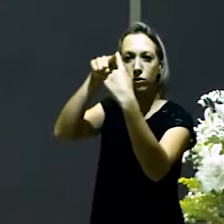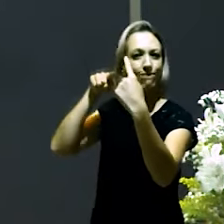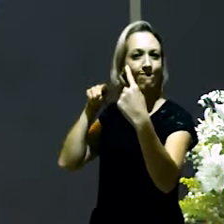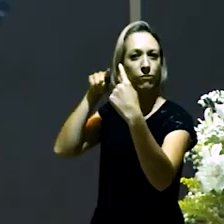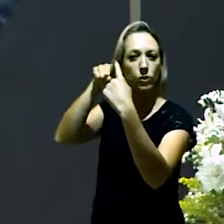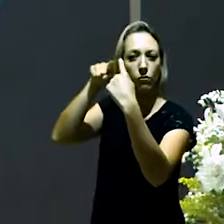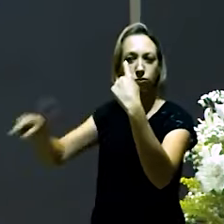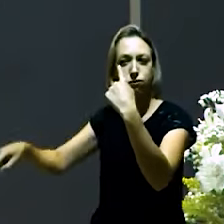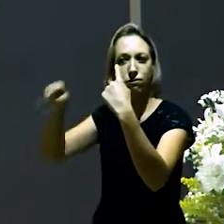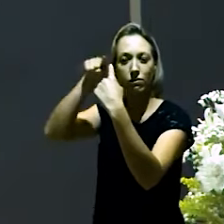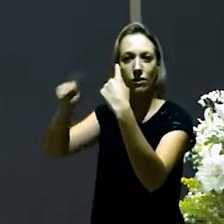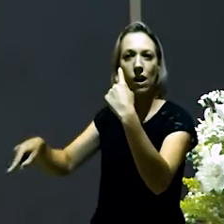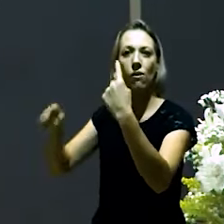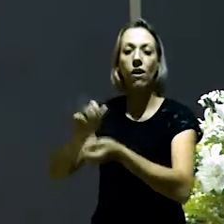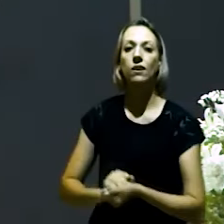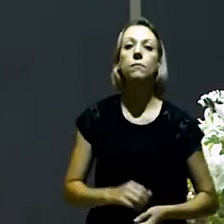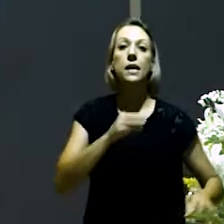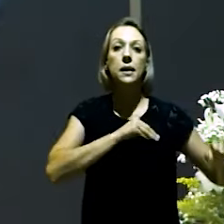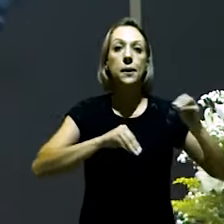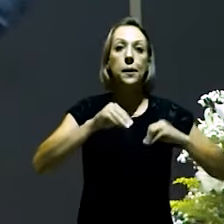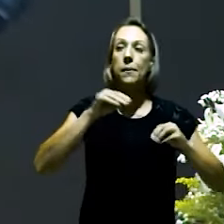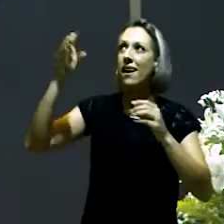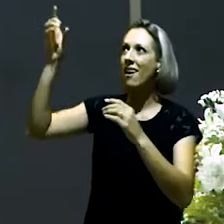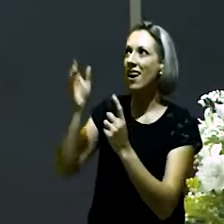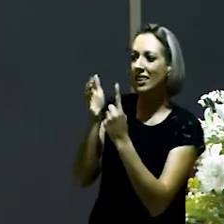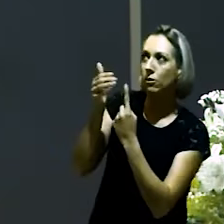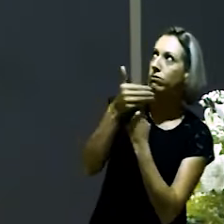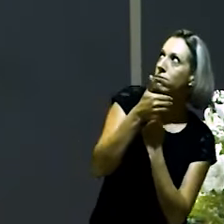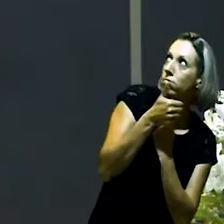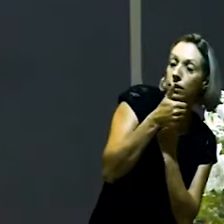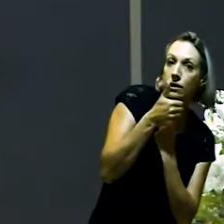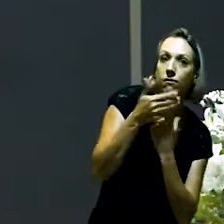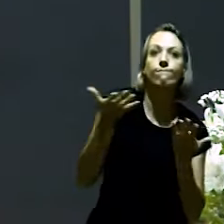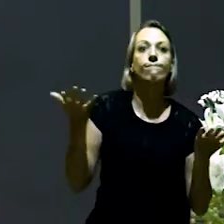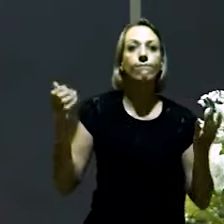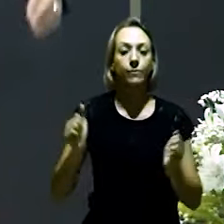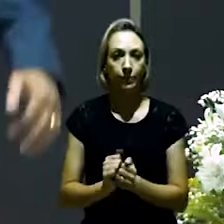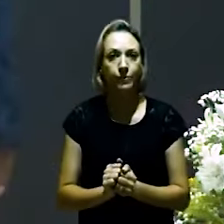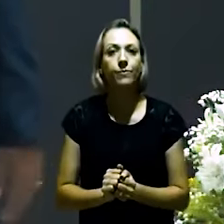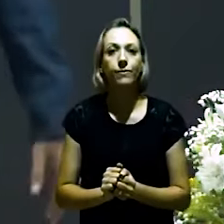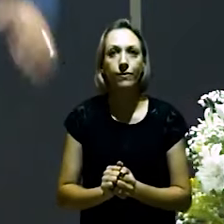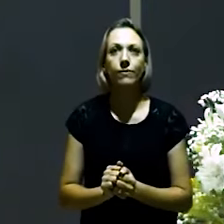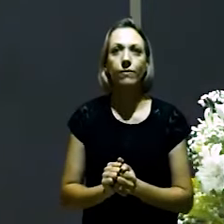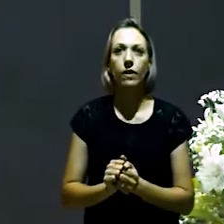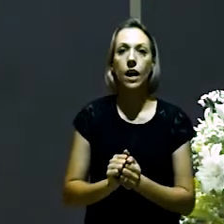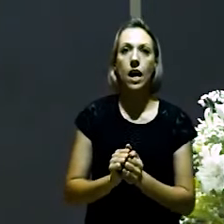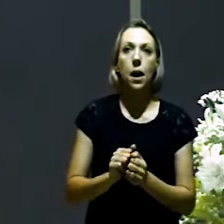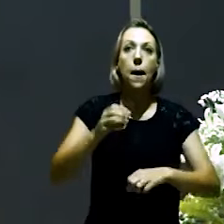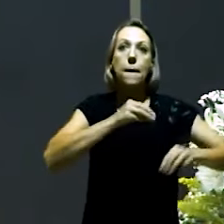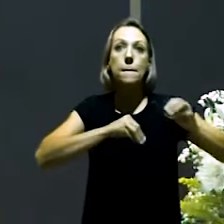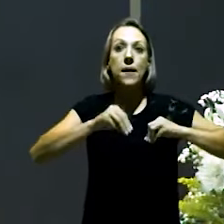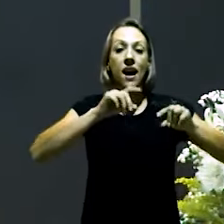rebelião. Pecado é resistir a Deus. Pecado é rebelar-se contra o amor de Deus, contra a santidade de Deus,